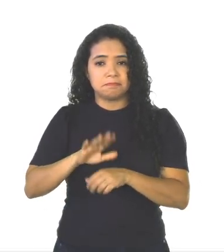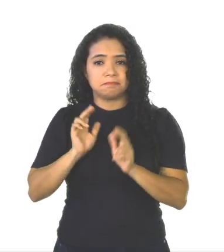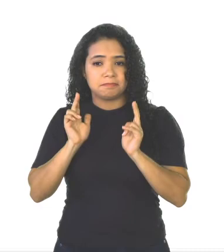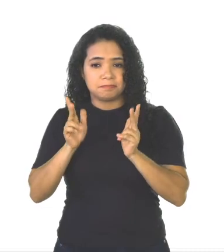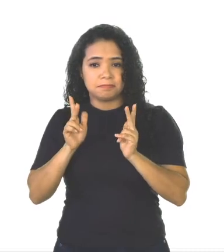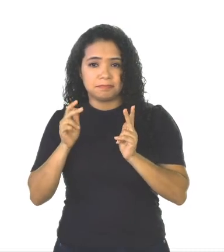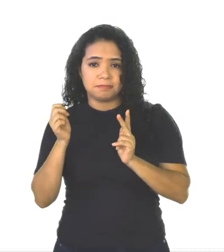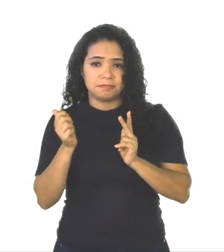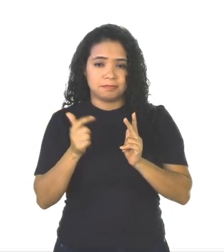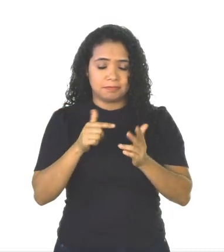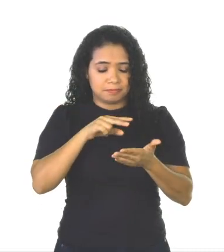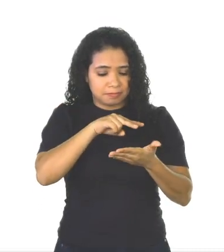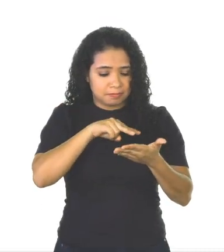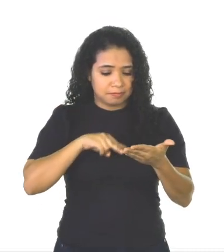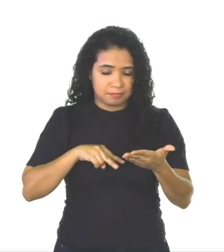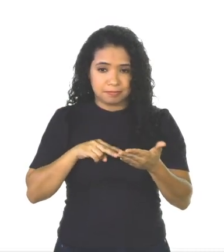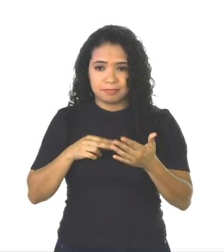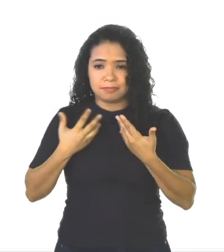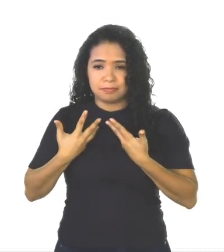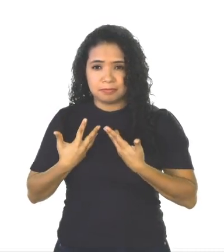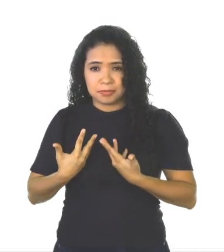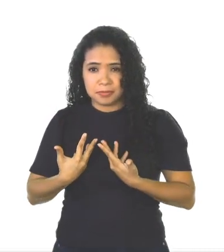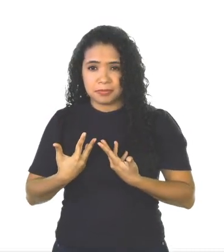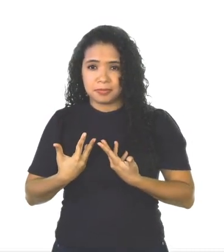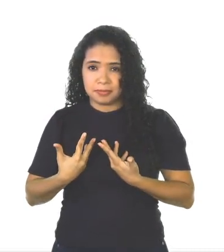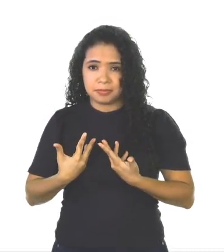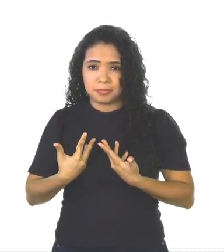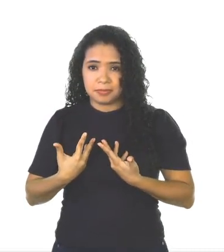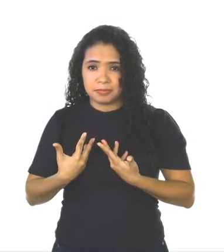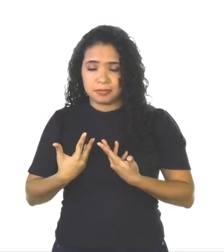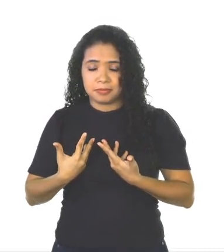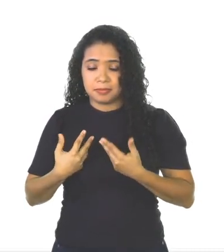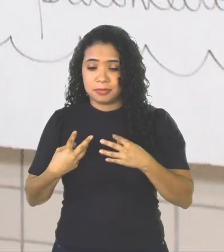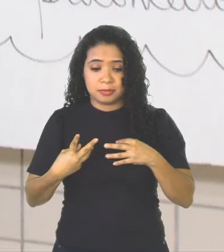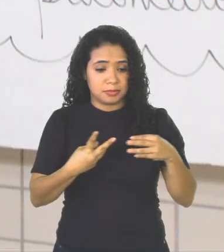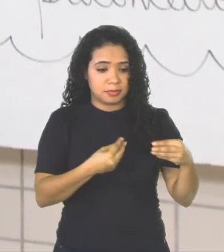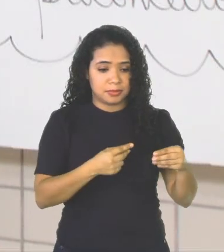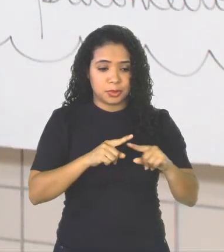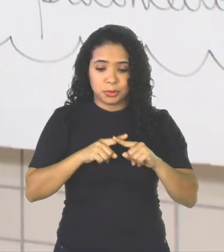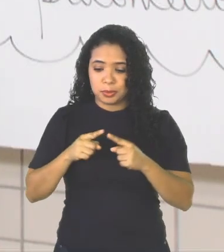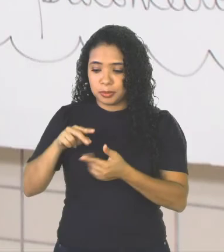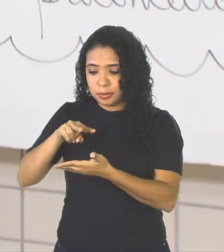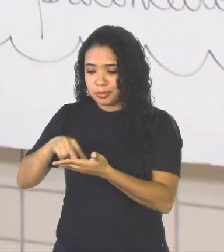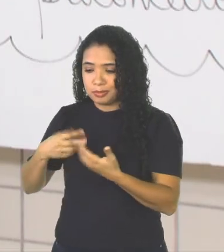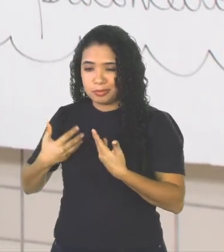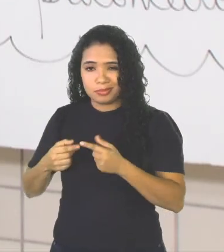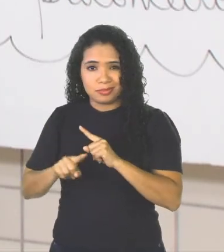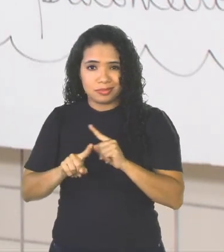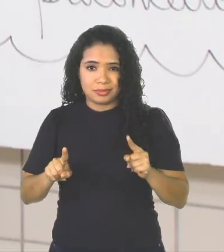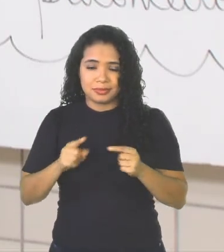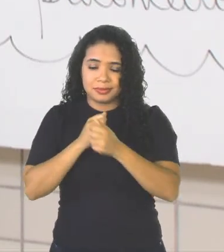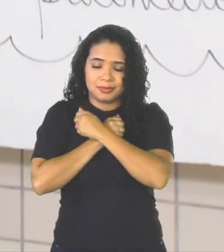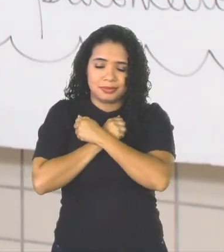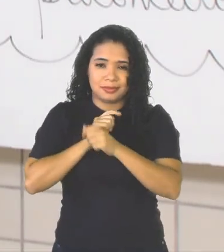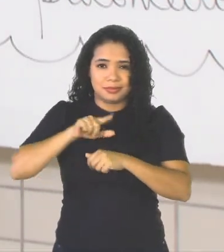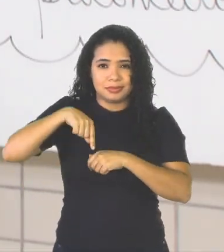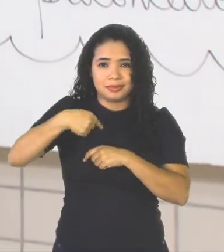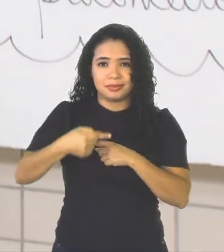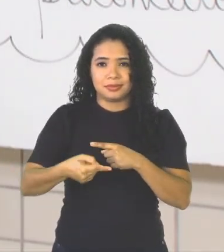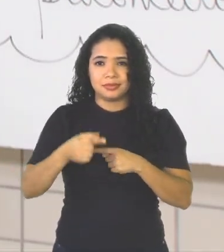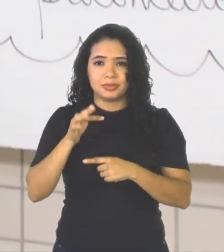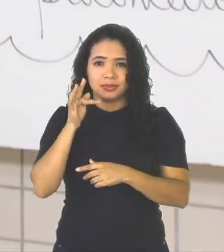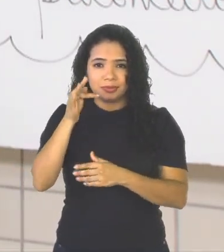que ler. Tudo cansa, menos um livro. Vocês não vão cansar com essa leitura. Um abraço e até a próxima.